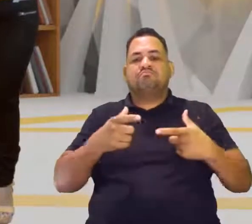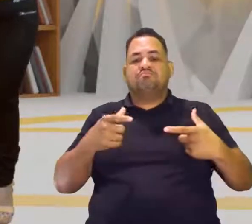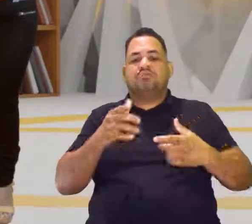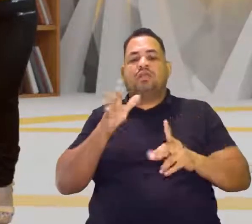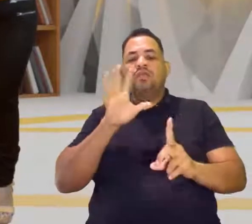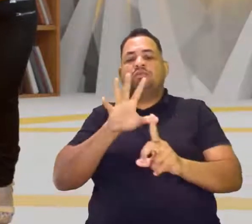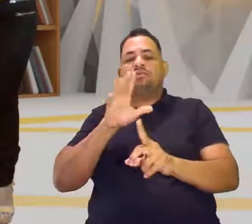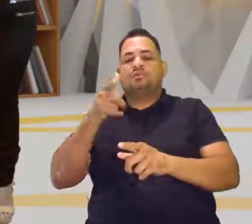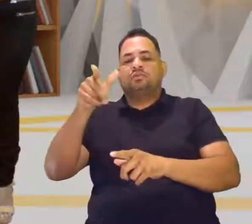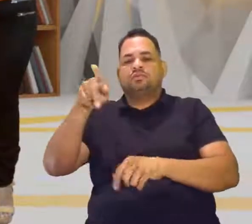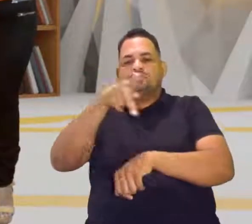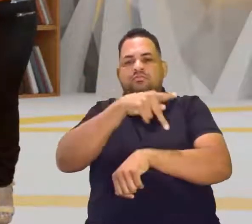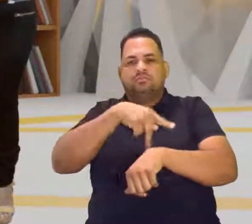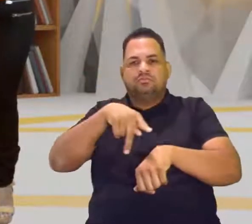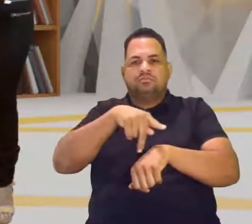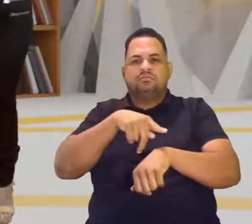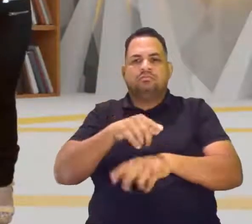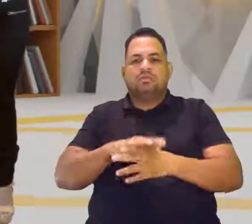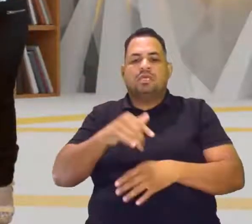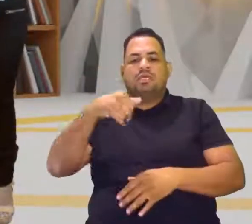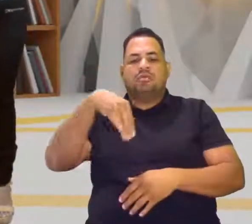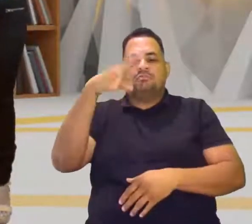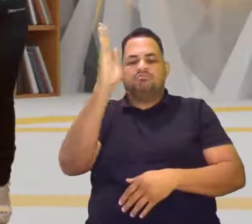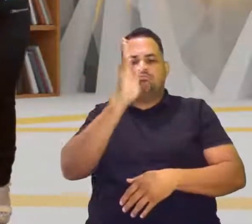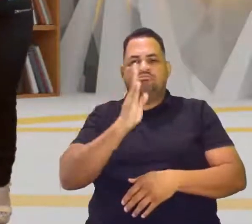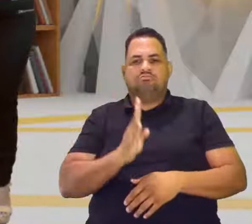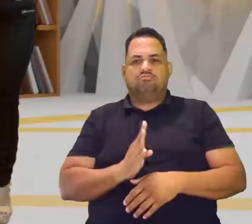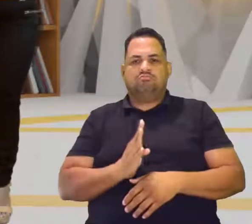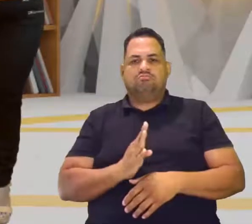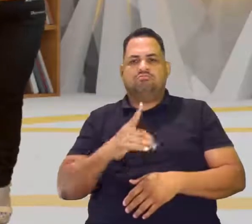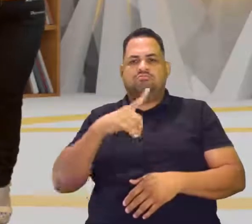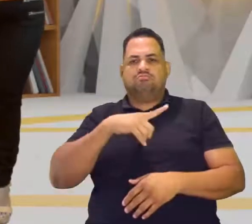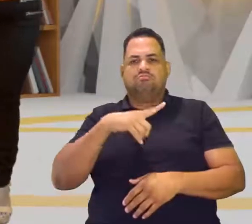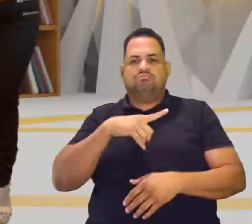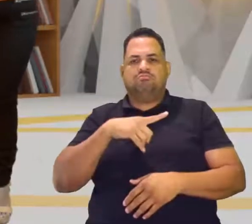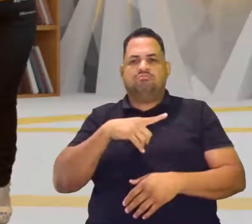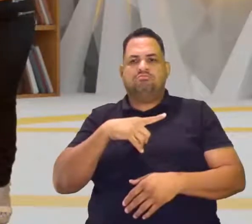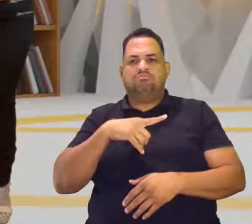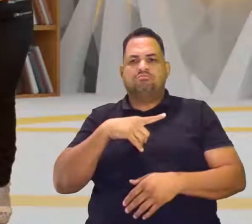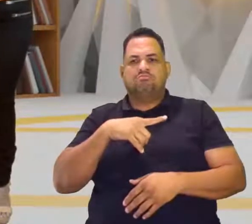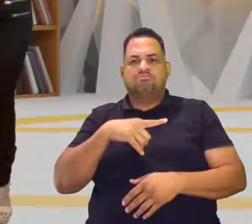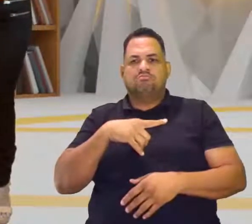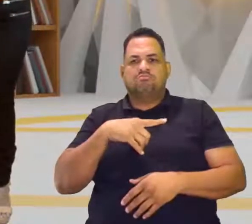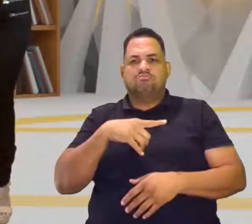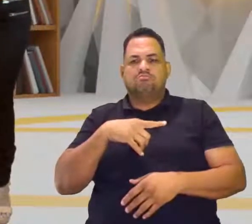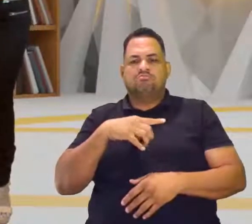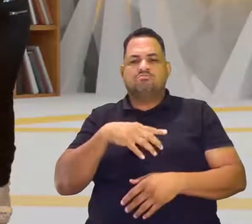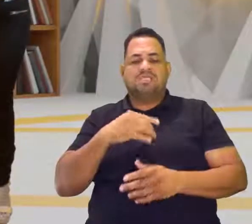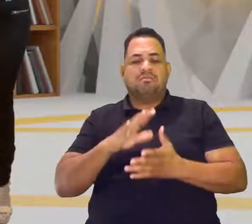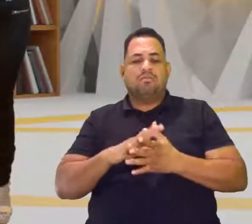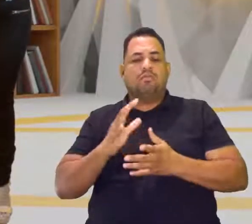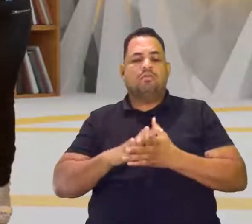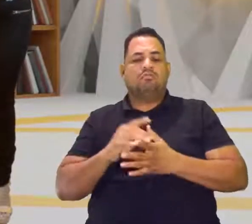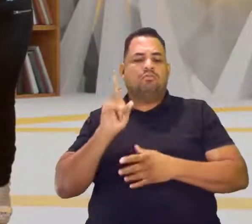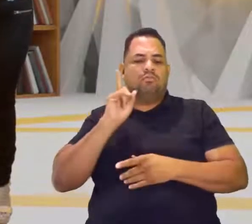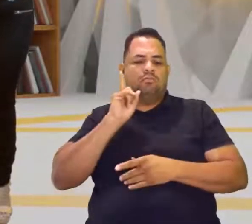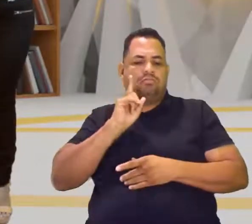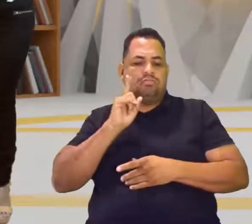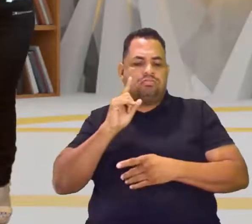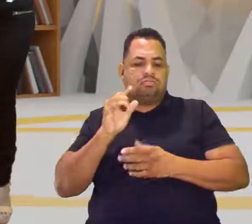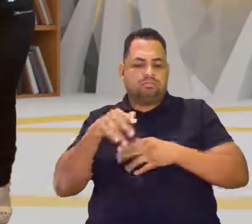sobre os outros países o nosso país aqui o Brasil ele teve uma influência extremamente forte dos Estados Unidos